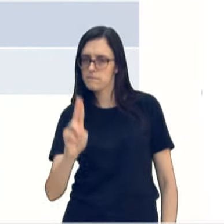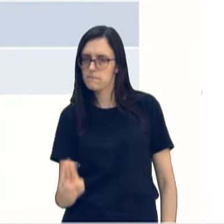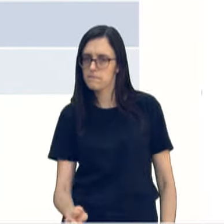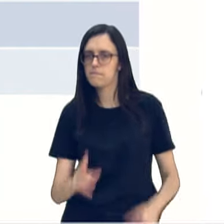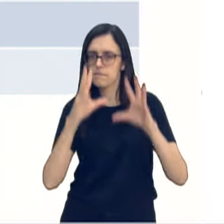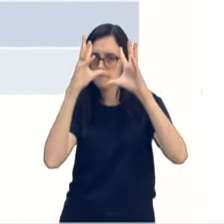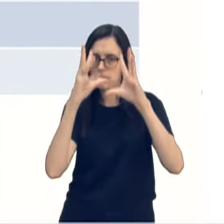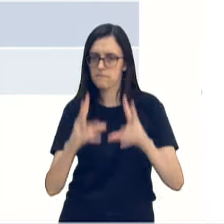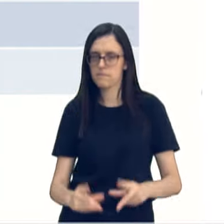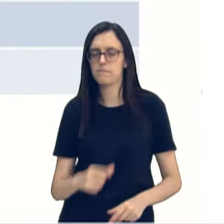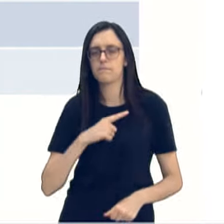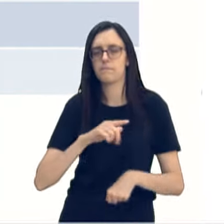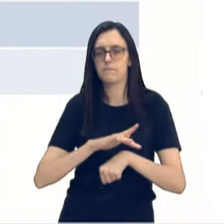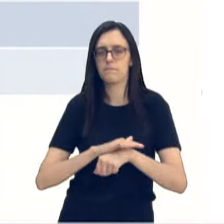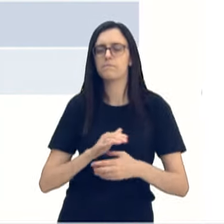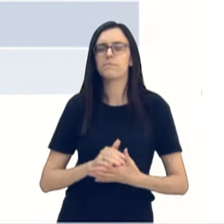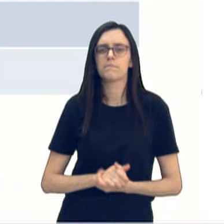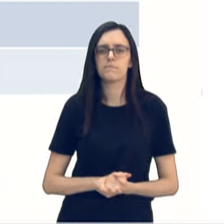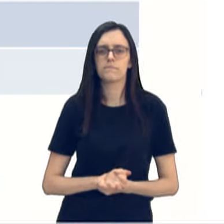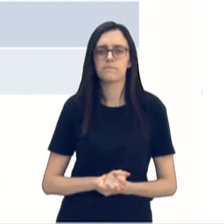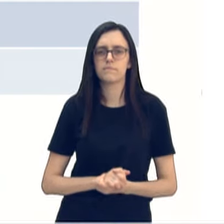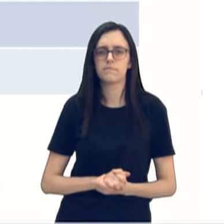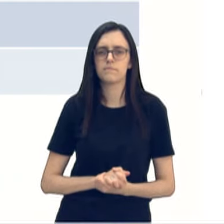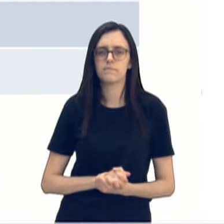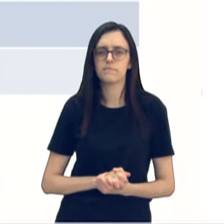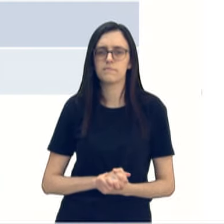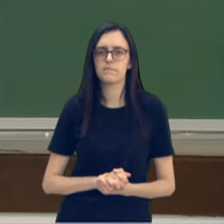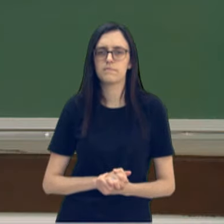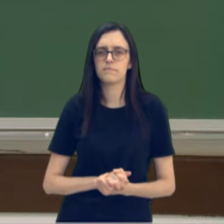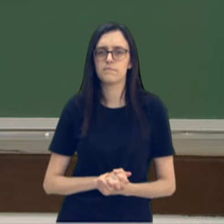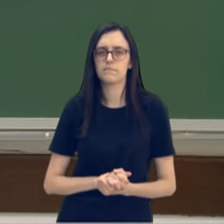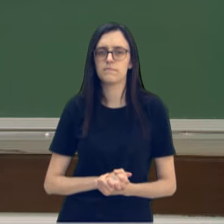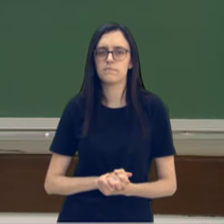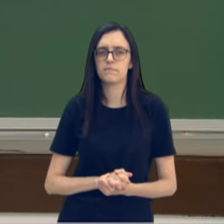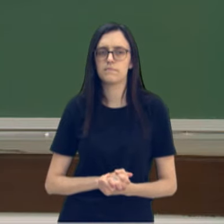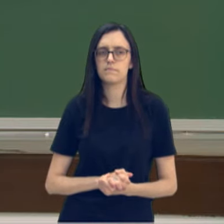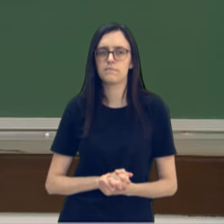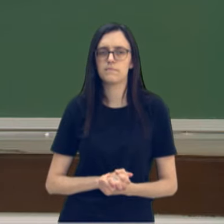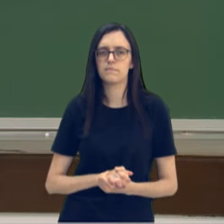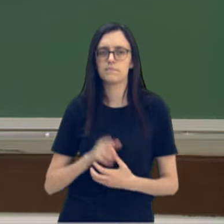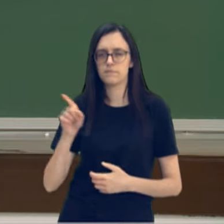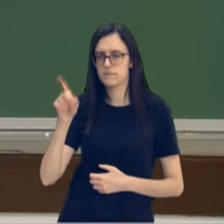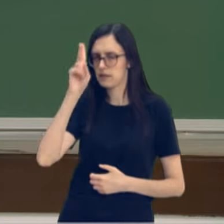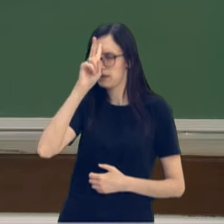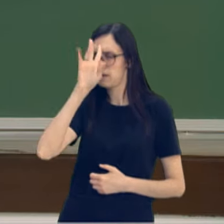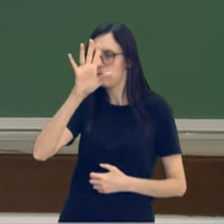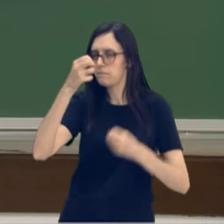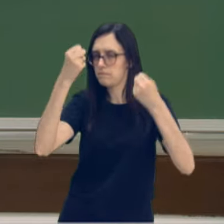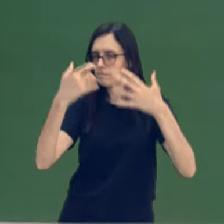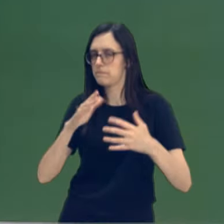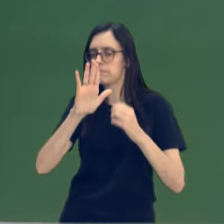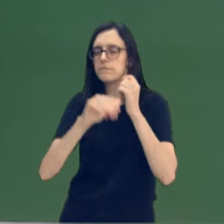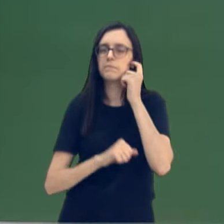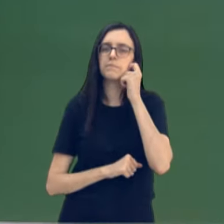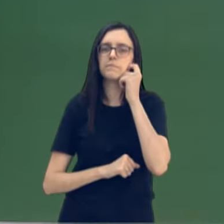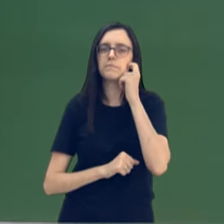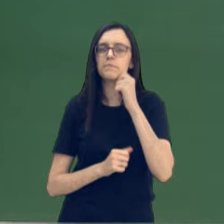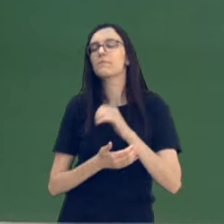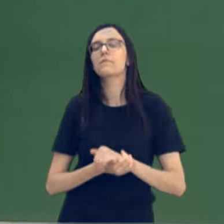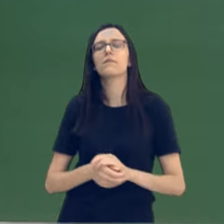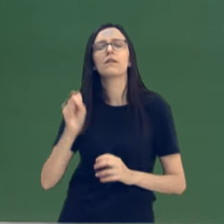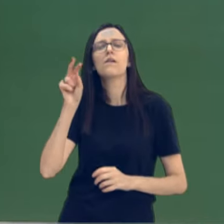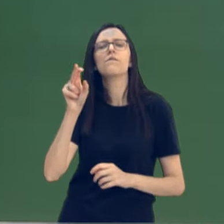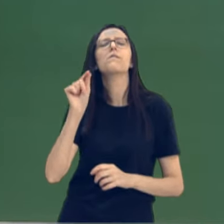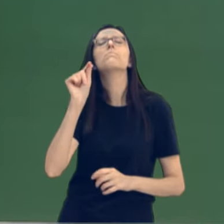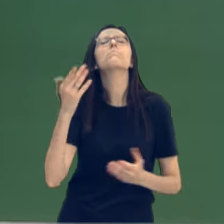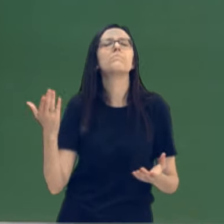raiva, cachumba e hepatite. Essa aqui lembra a minha opinião sobre ela? Já conversamos. Os vírus